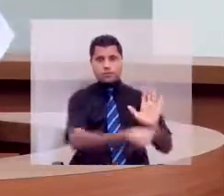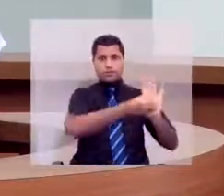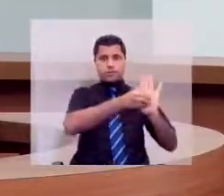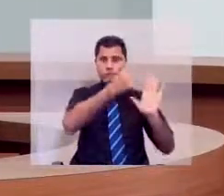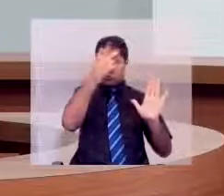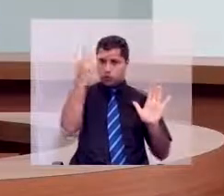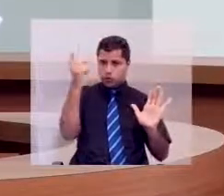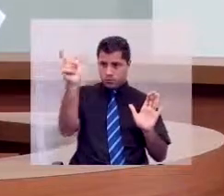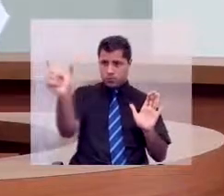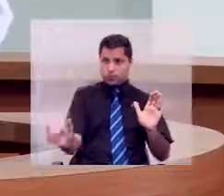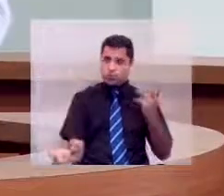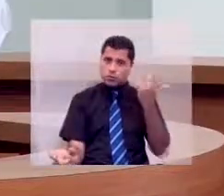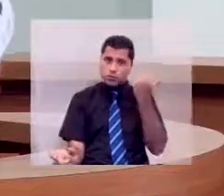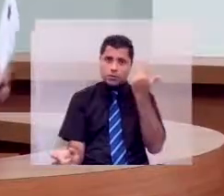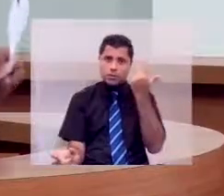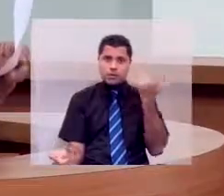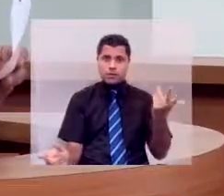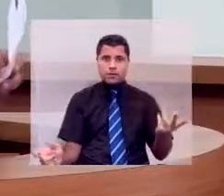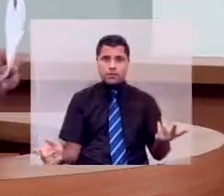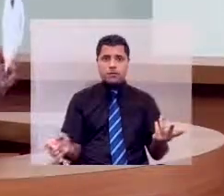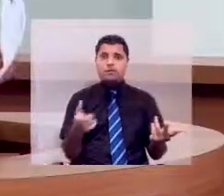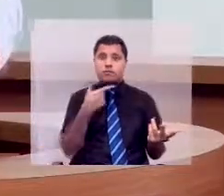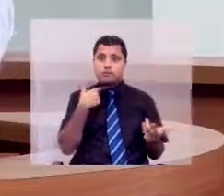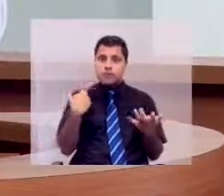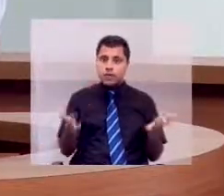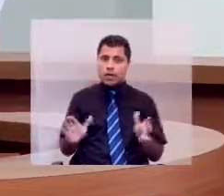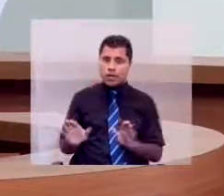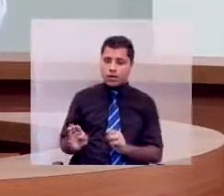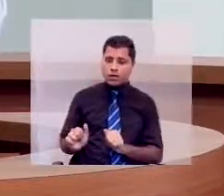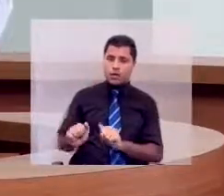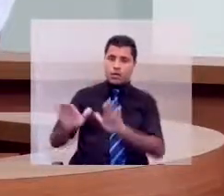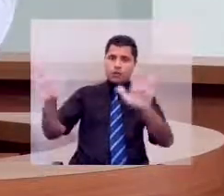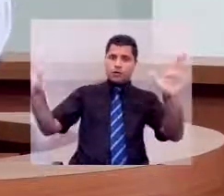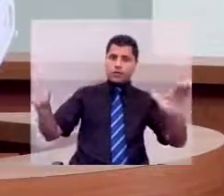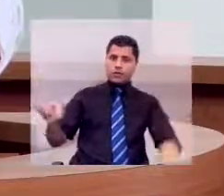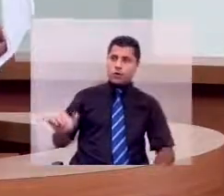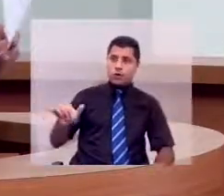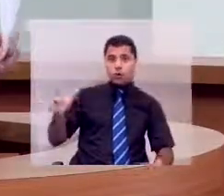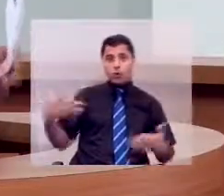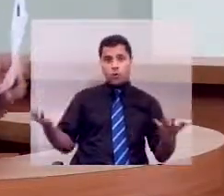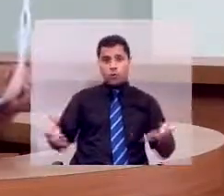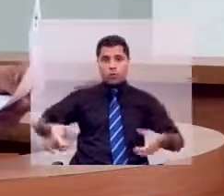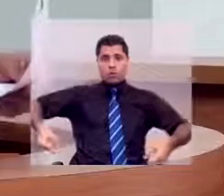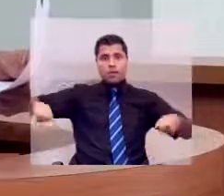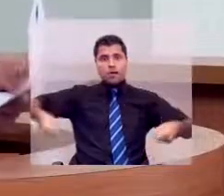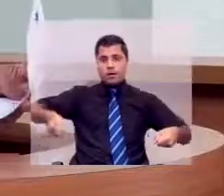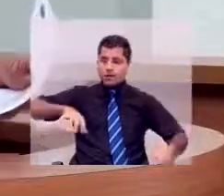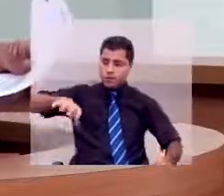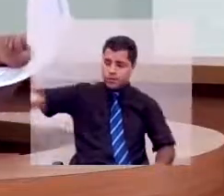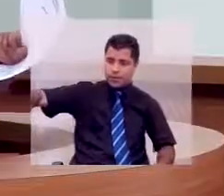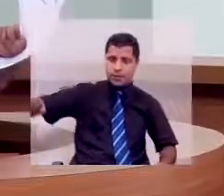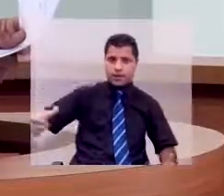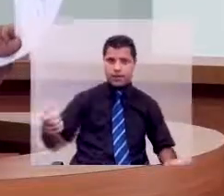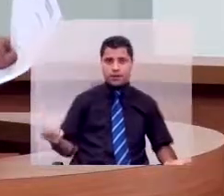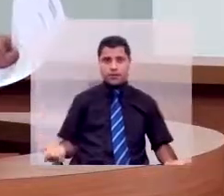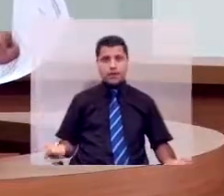comum que quisesse ir no aeroporto pegar a bagagem do seu parente, do seu